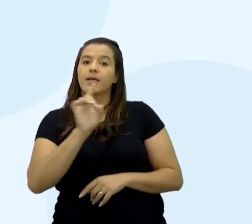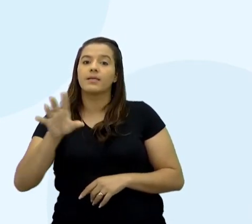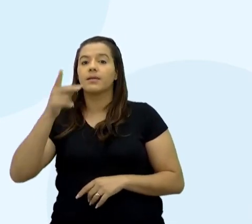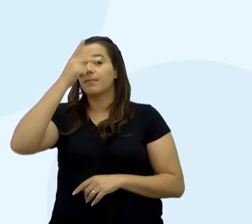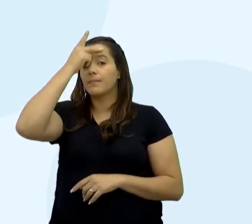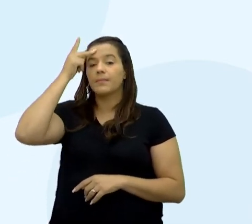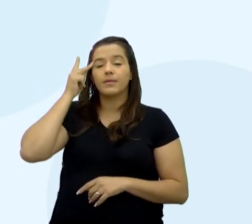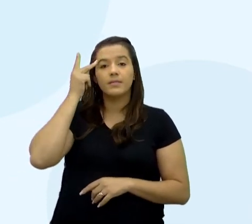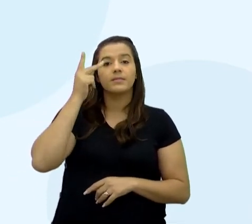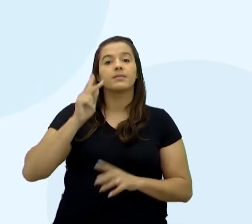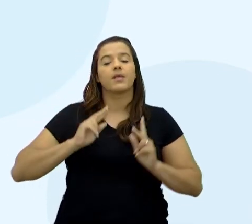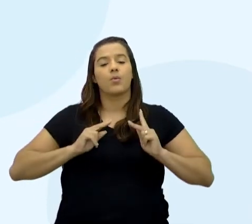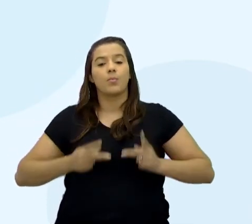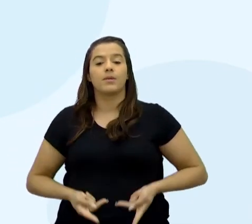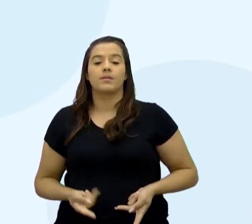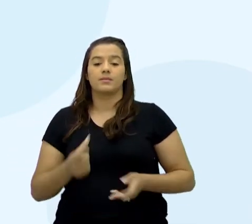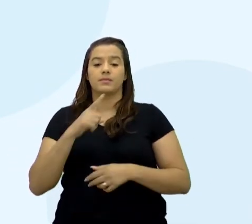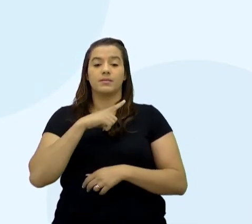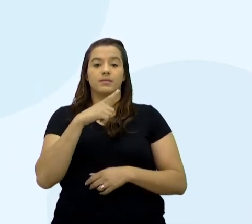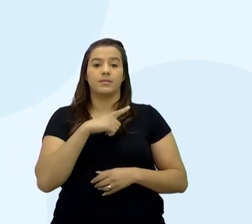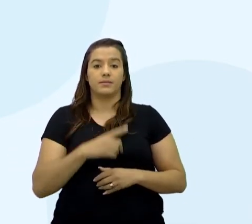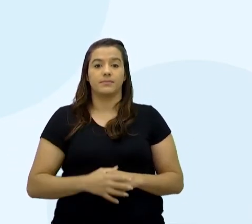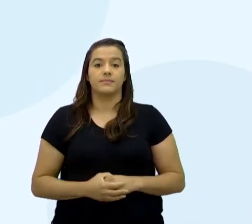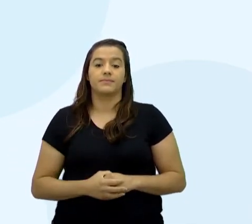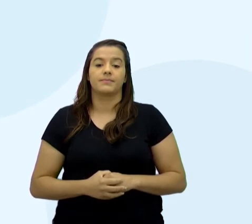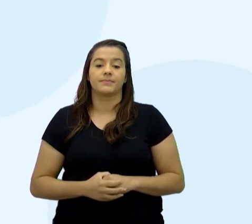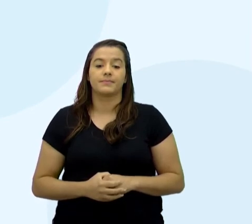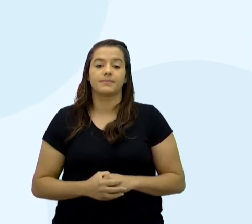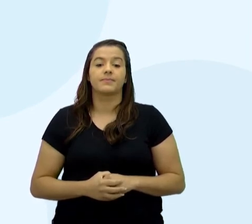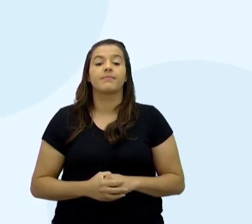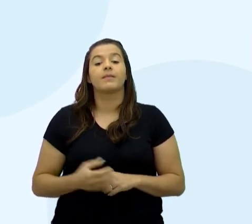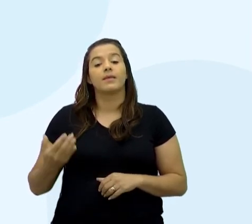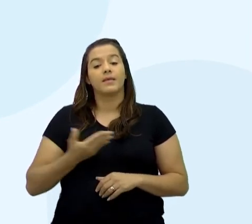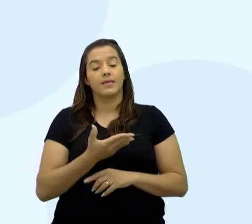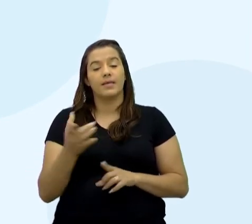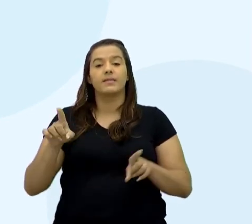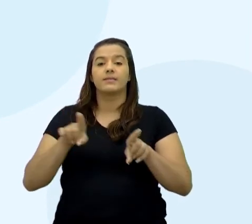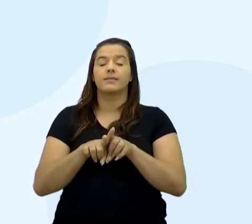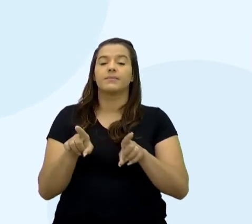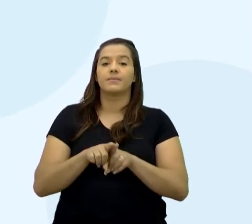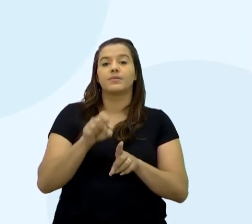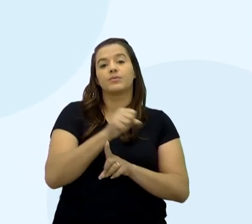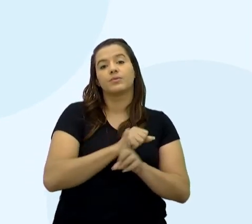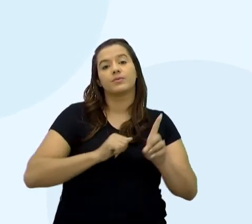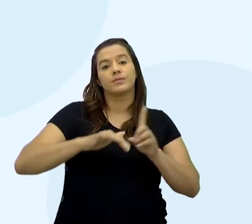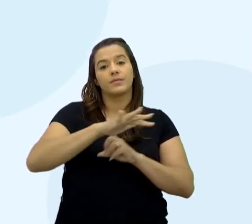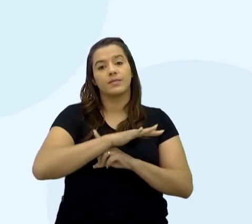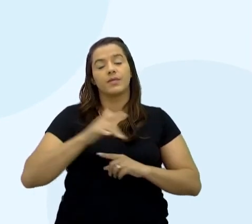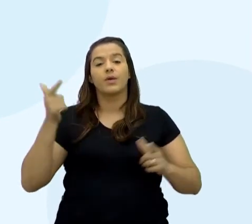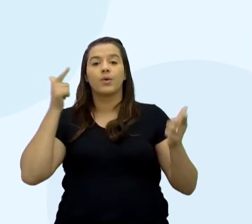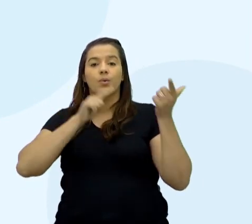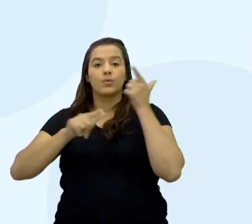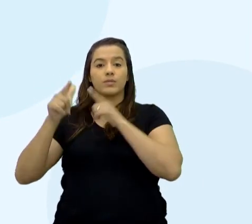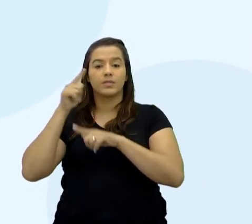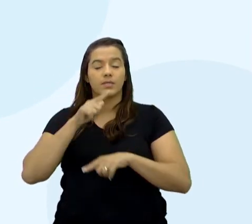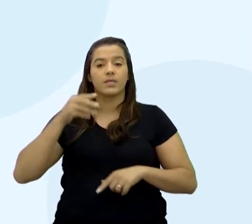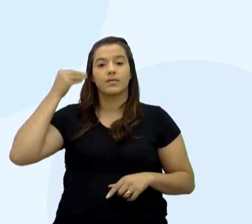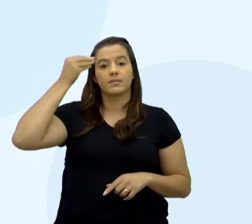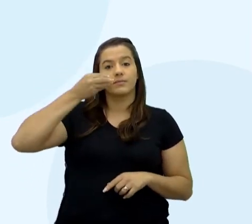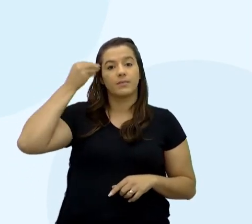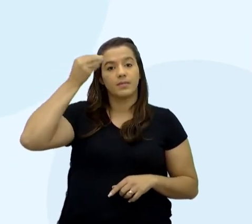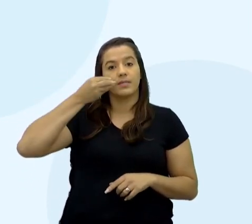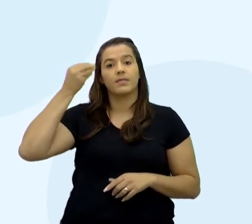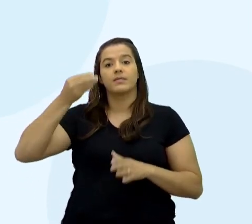se humaniza, olha só, e socializa, adquirindo a experiência das